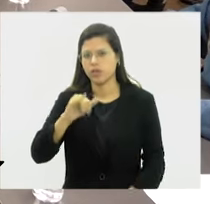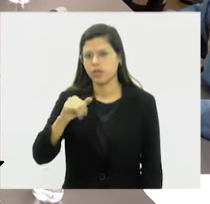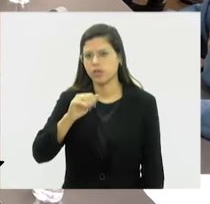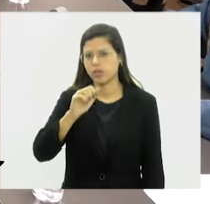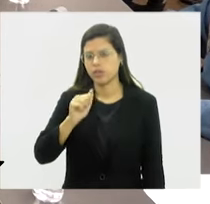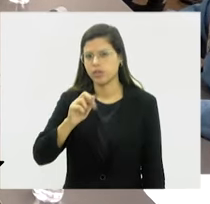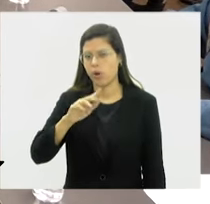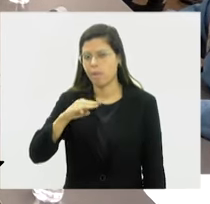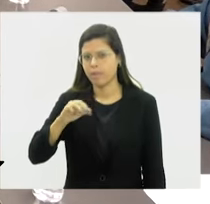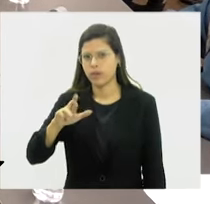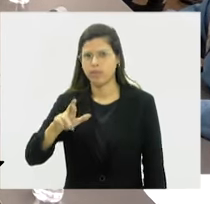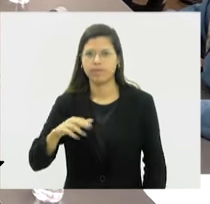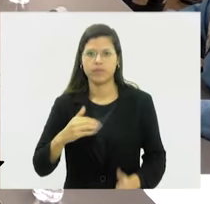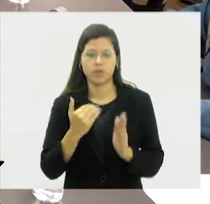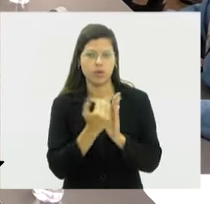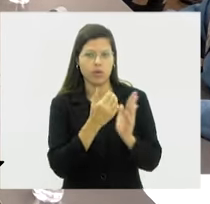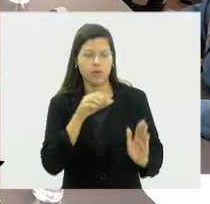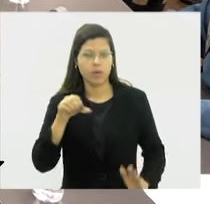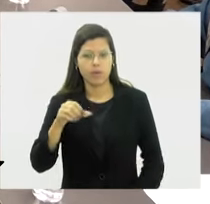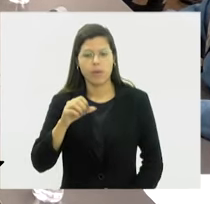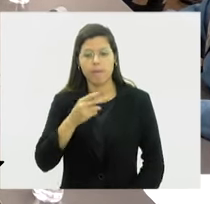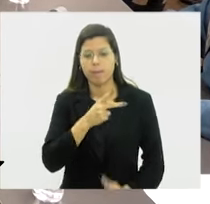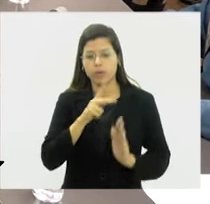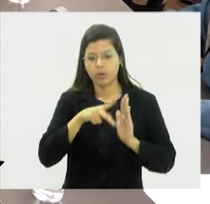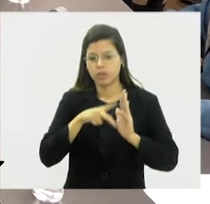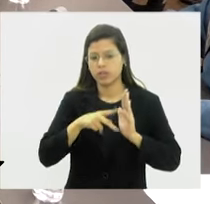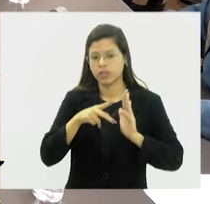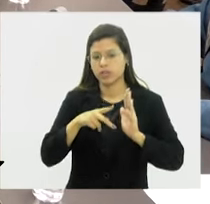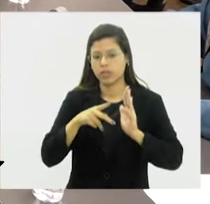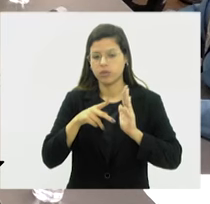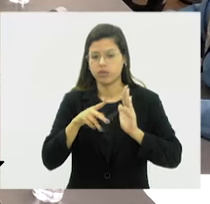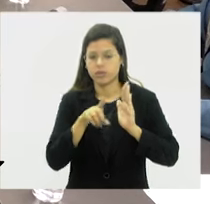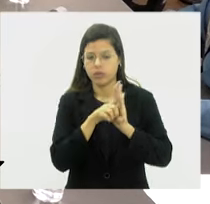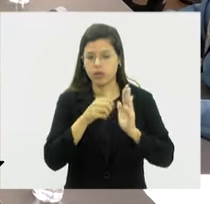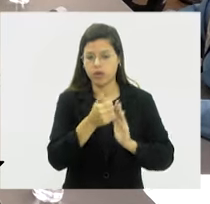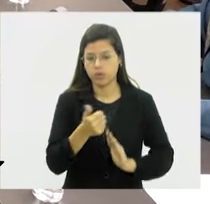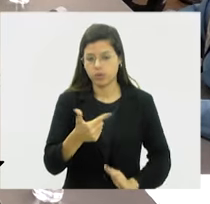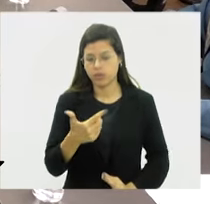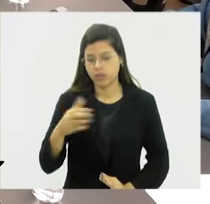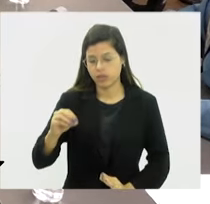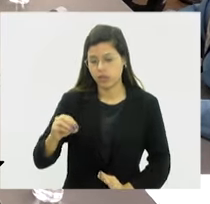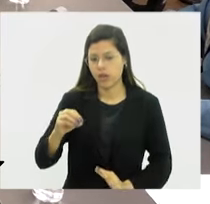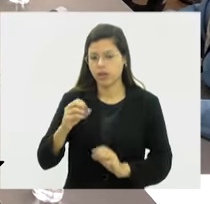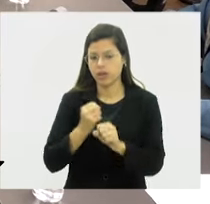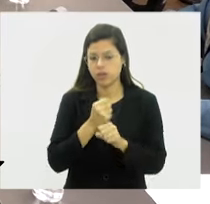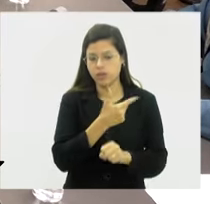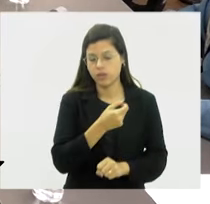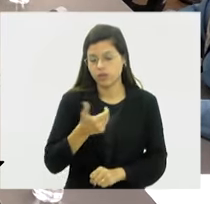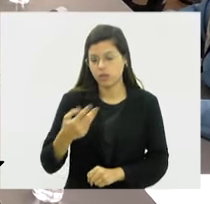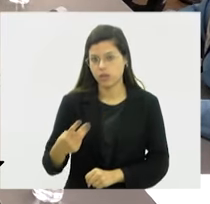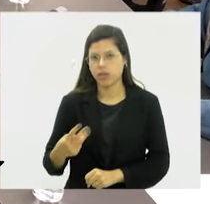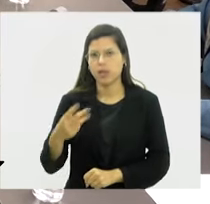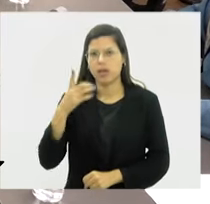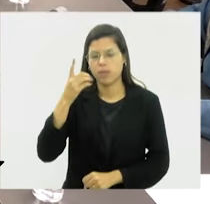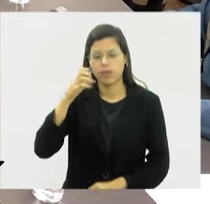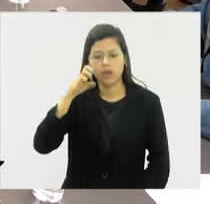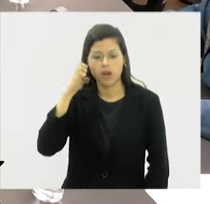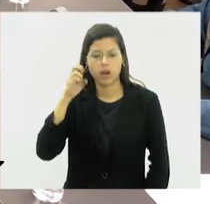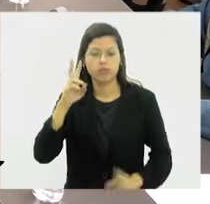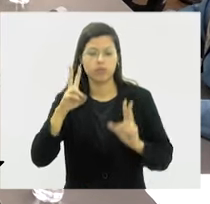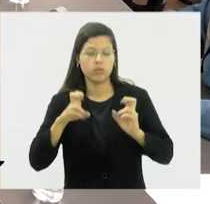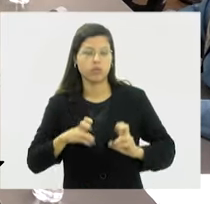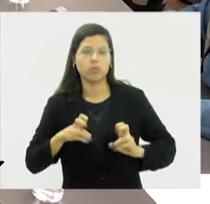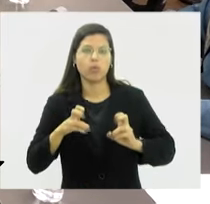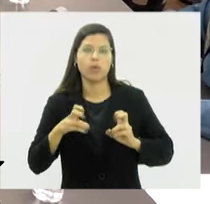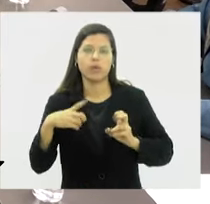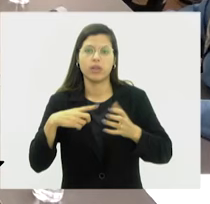Item 9 da pauta. Projeto de lei 1210 de 23, de autoria da deputada Érica Takimoto, que dispõe sobre o direito de preferência na matrícula